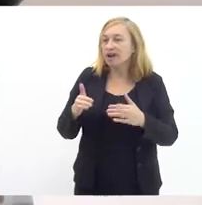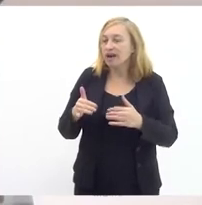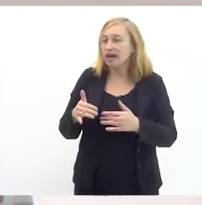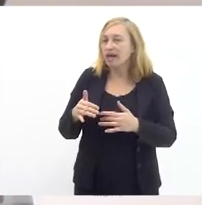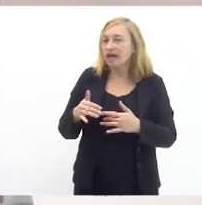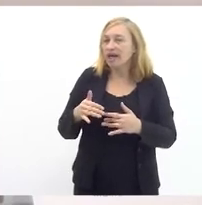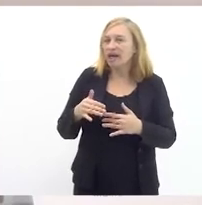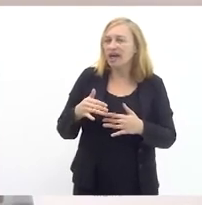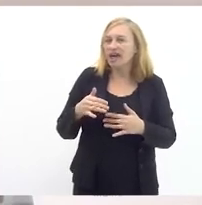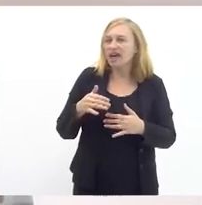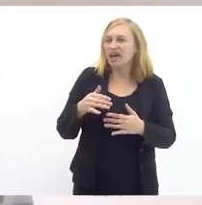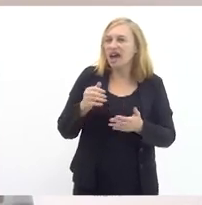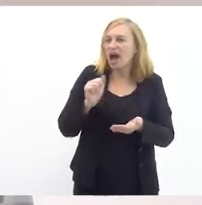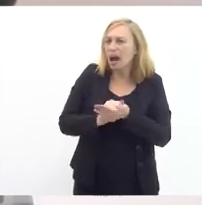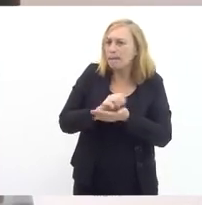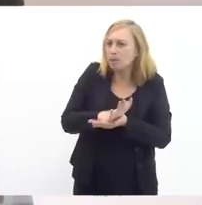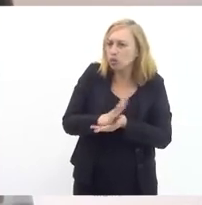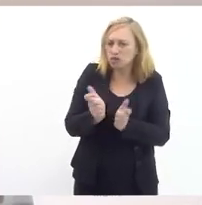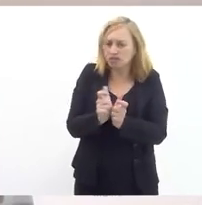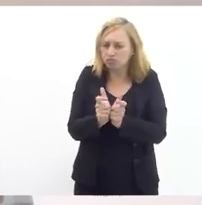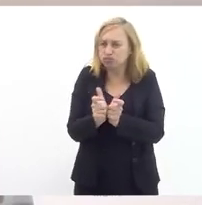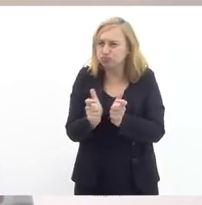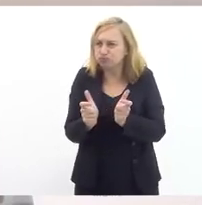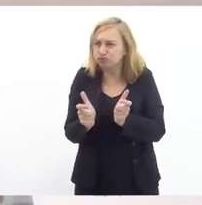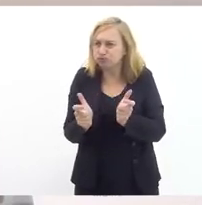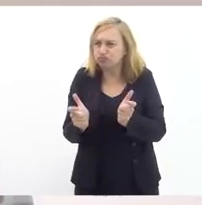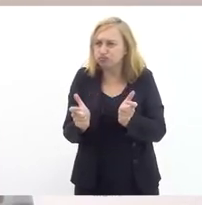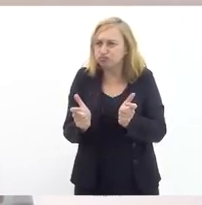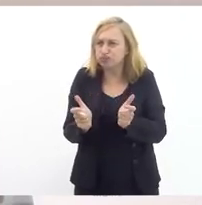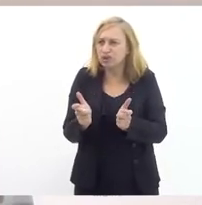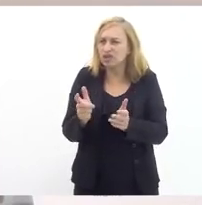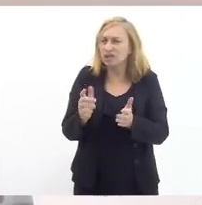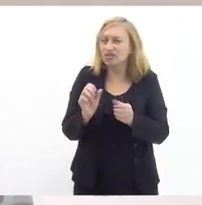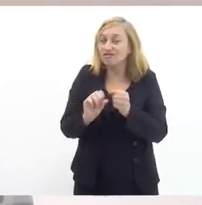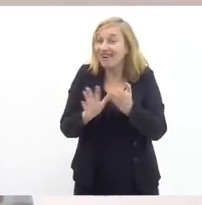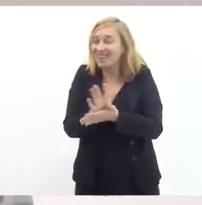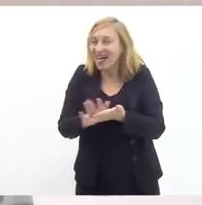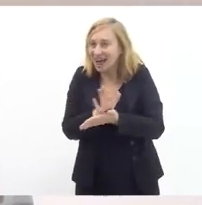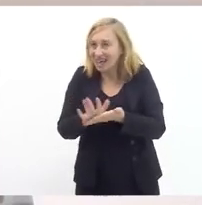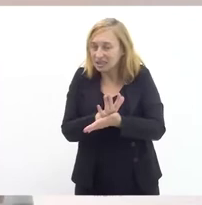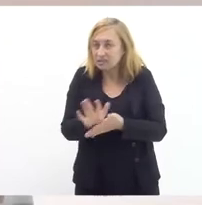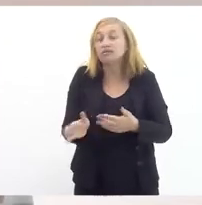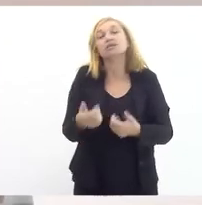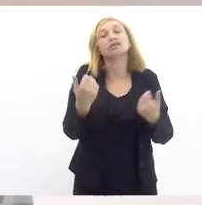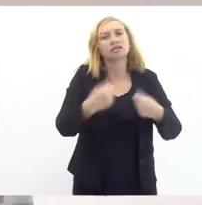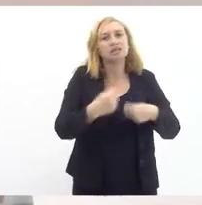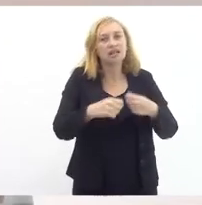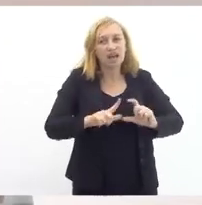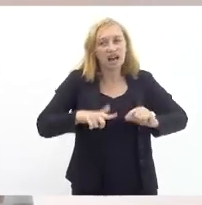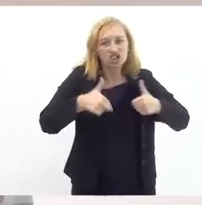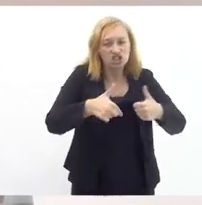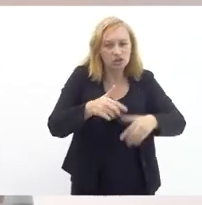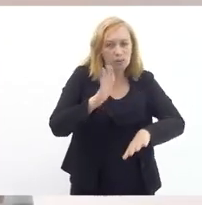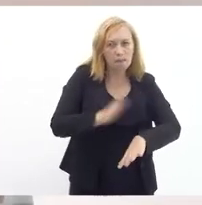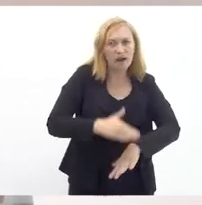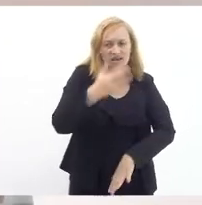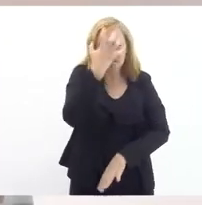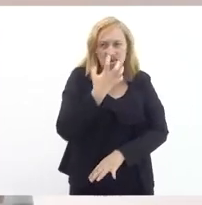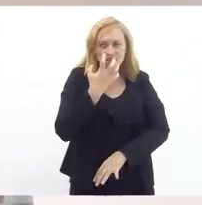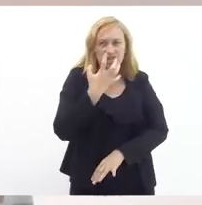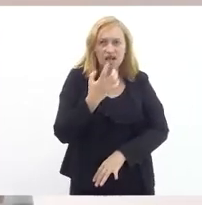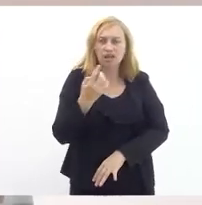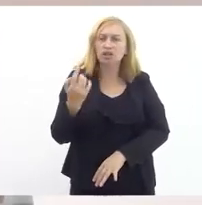Se posterga, posterga, posterga. Né? É necessário ser mais agressivo naquilo